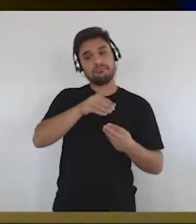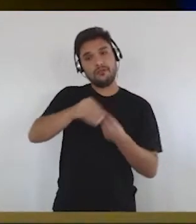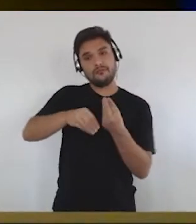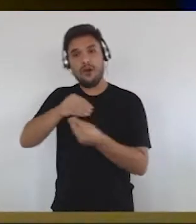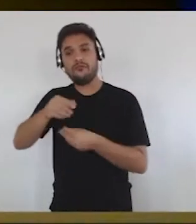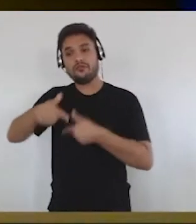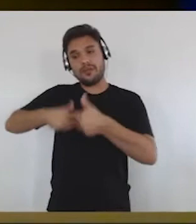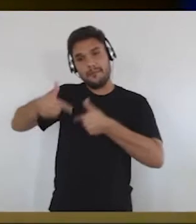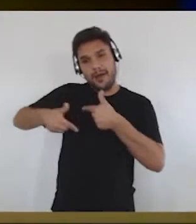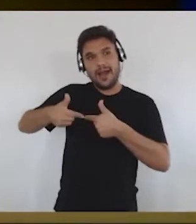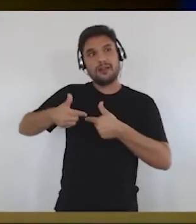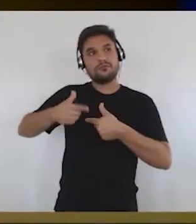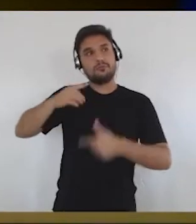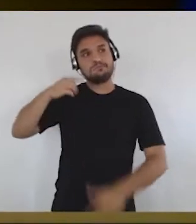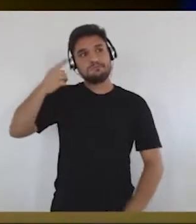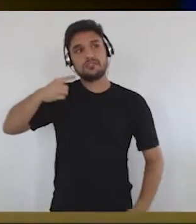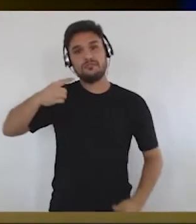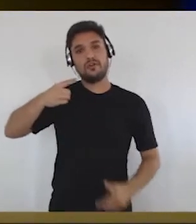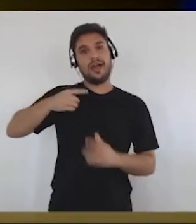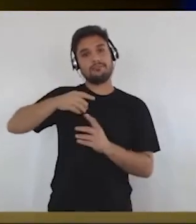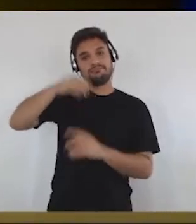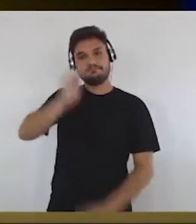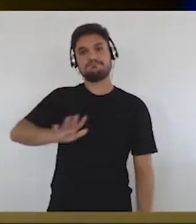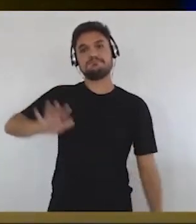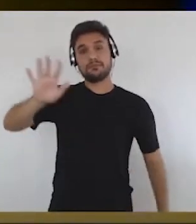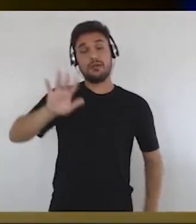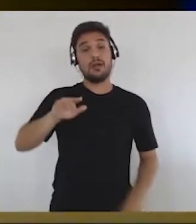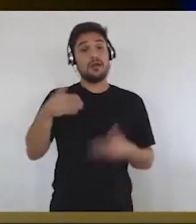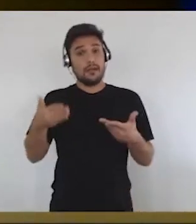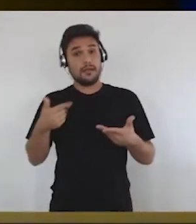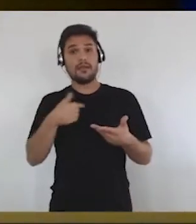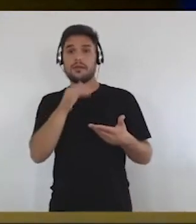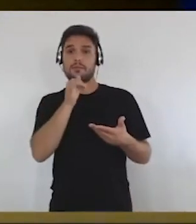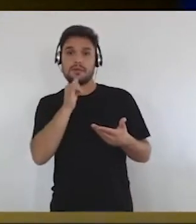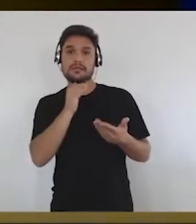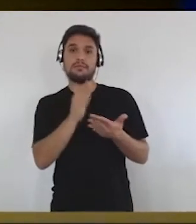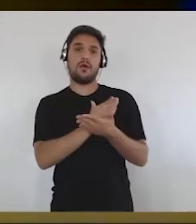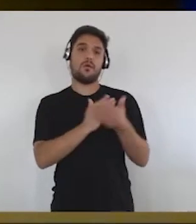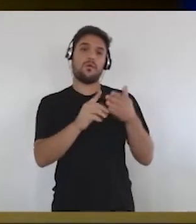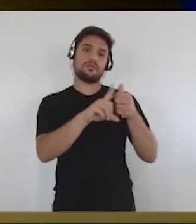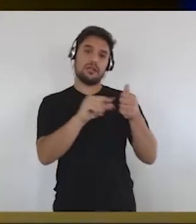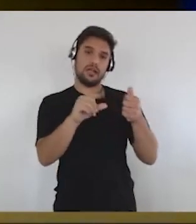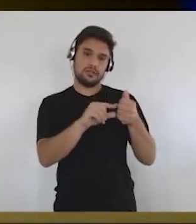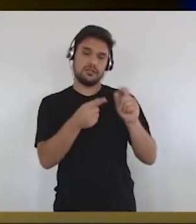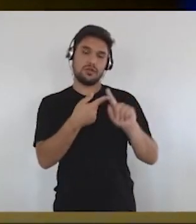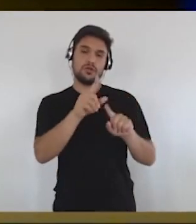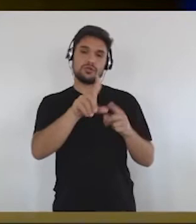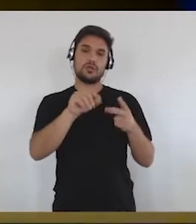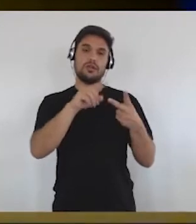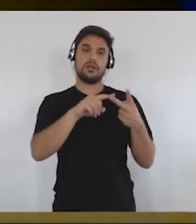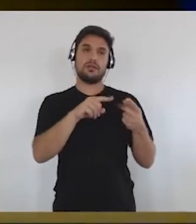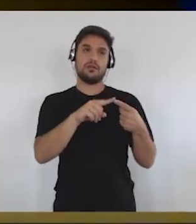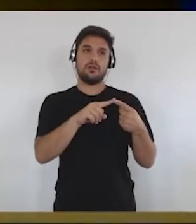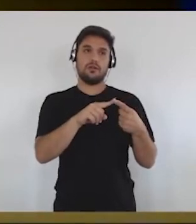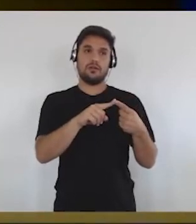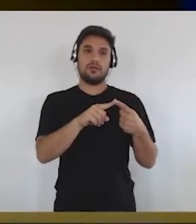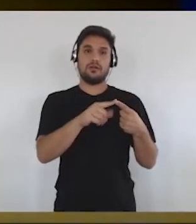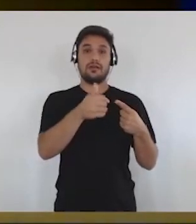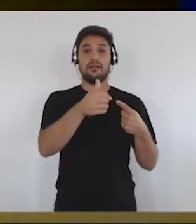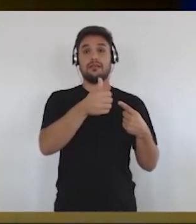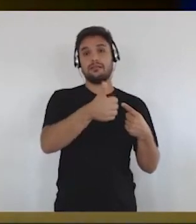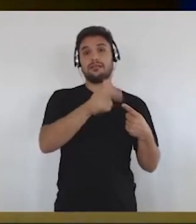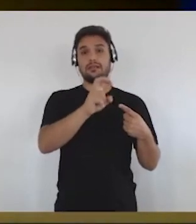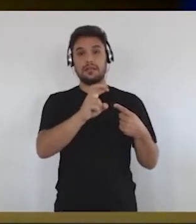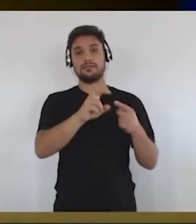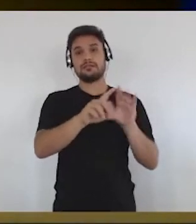dos advogados em todo o território nacional. E aqui a gente cita alguns artigos, selecionei aqui o artigo